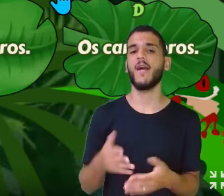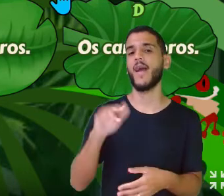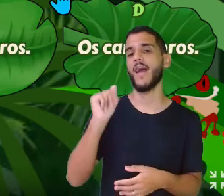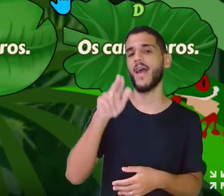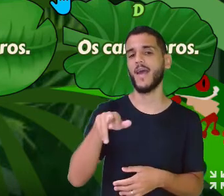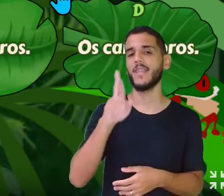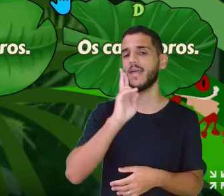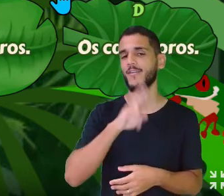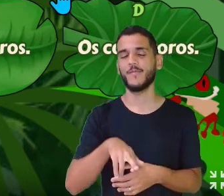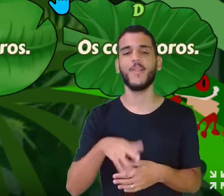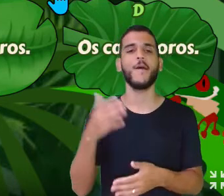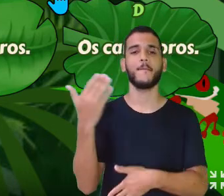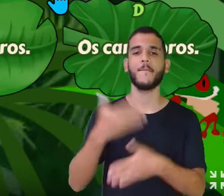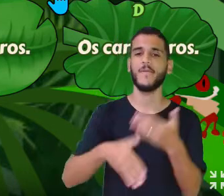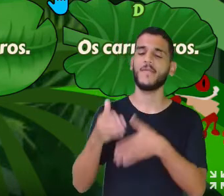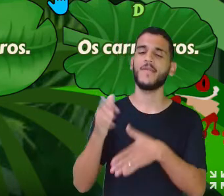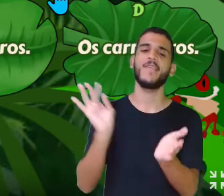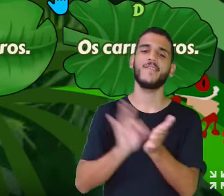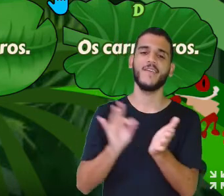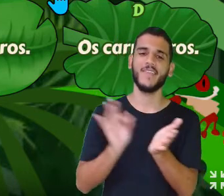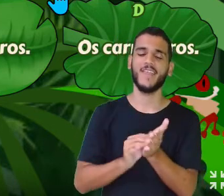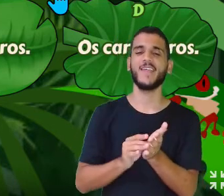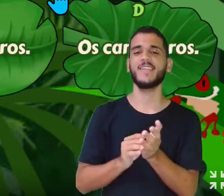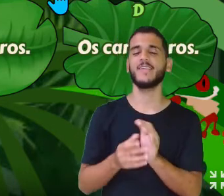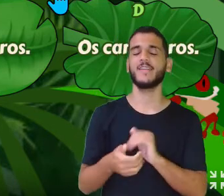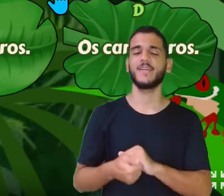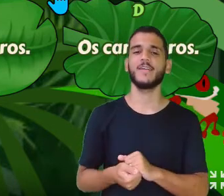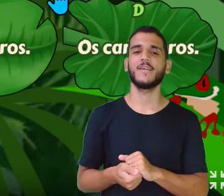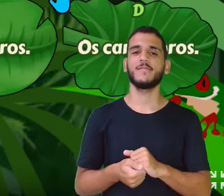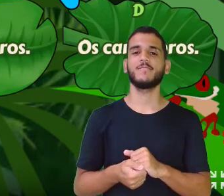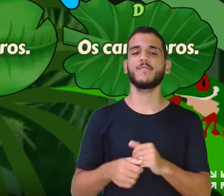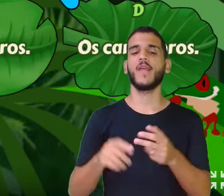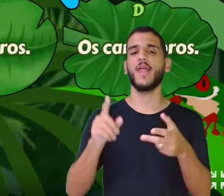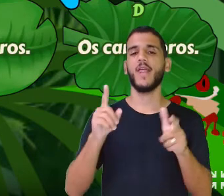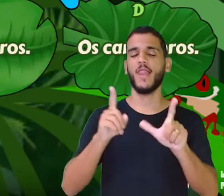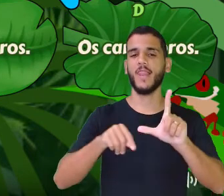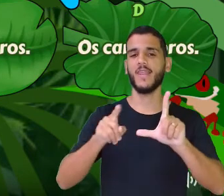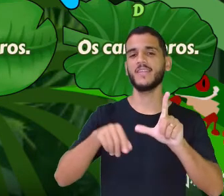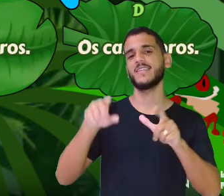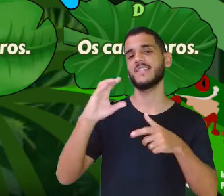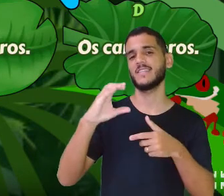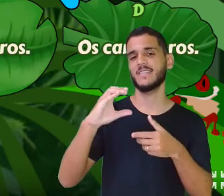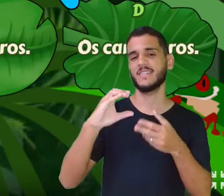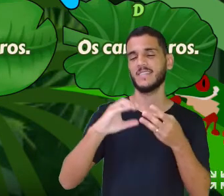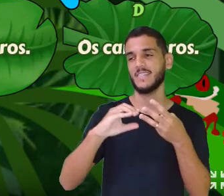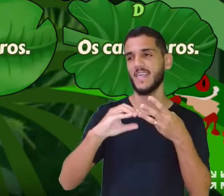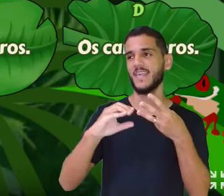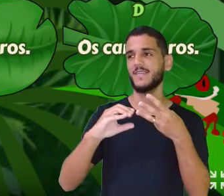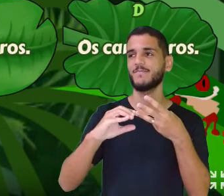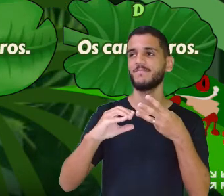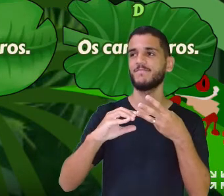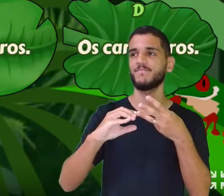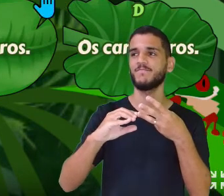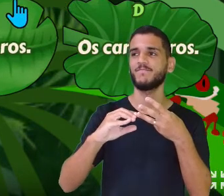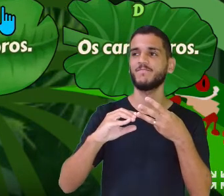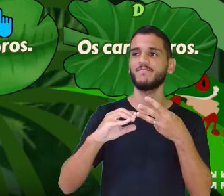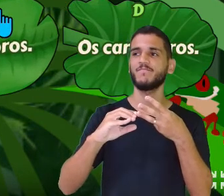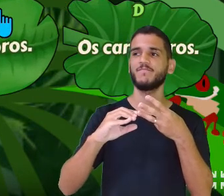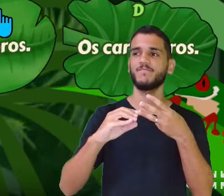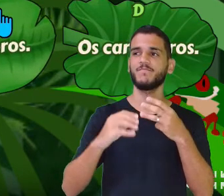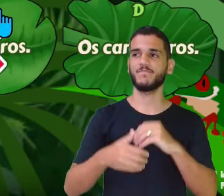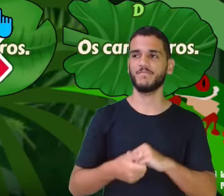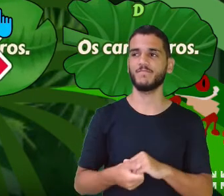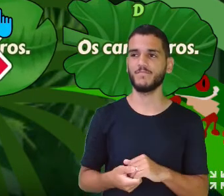Ana, como sempre, participando muito, colocou aqui que era a letra C. Vamos ver se é a letra C, os onívoros?